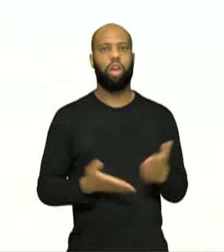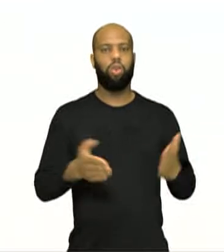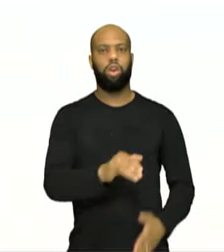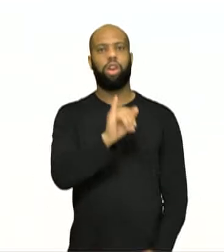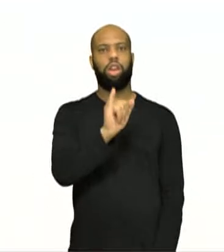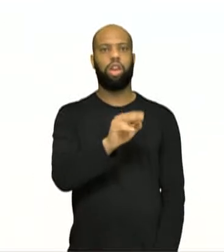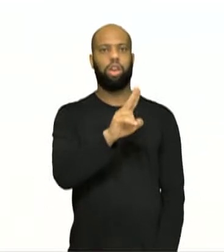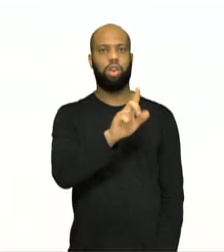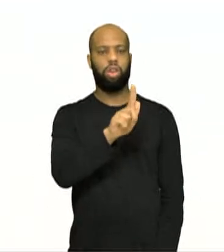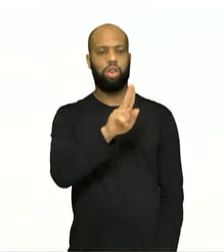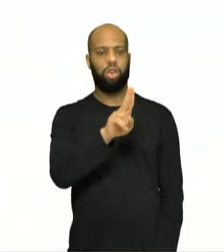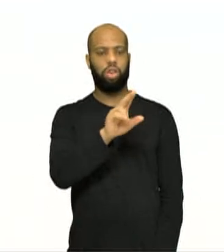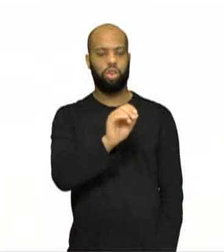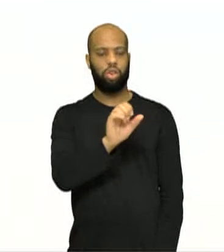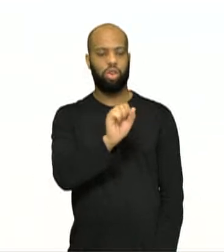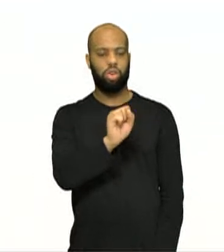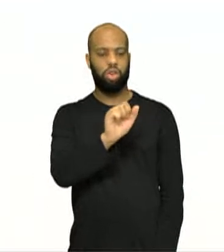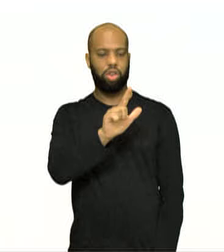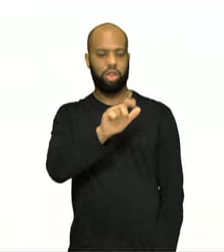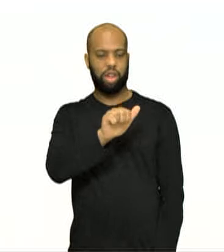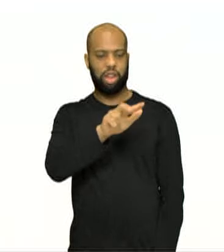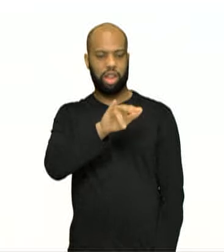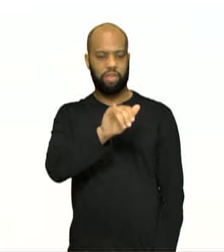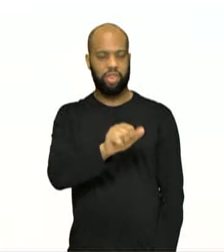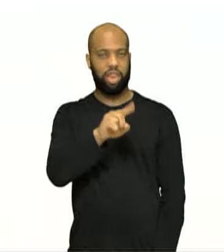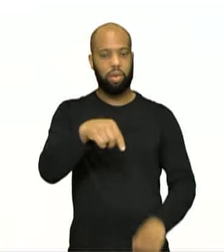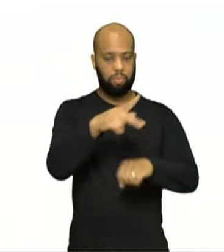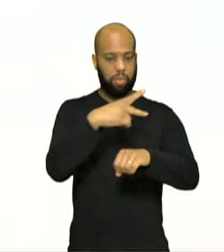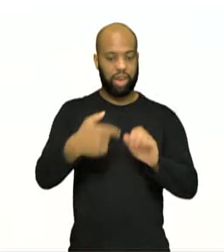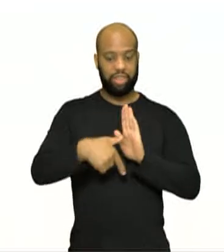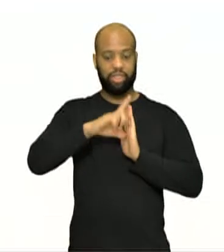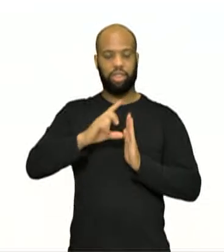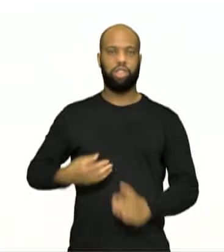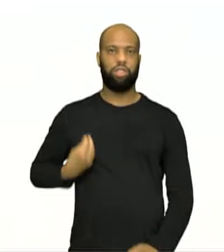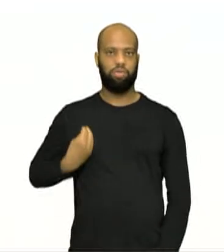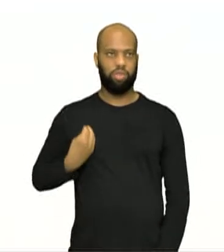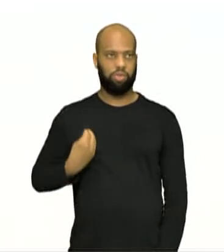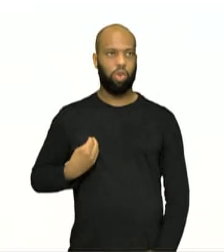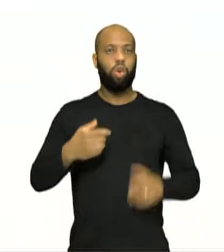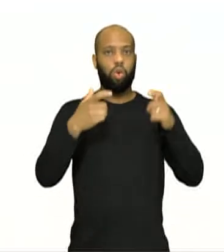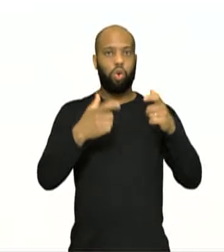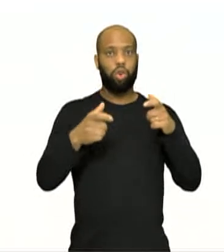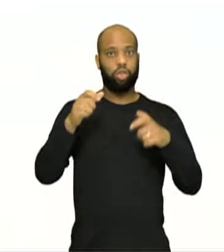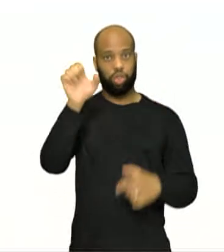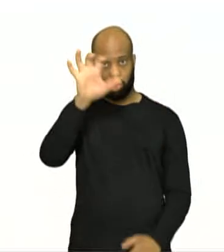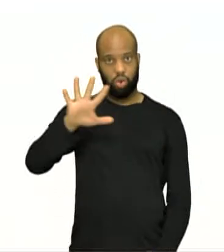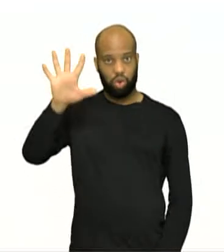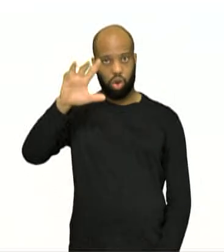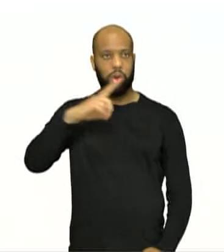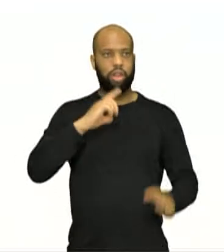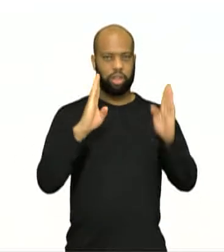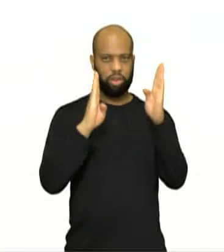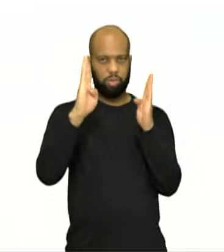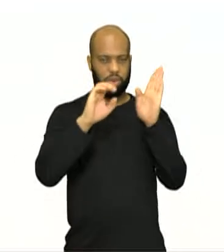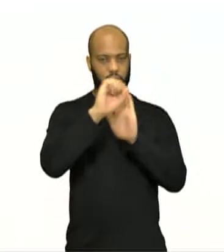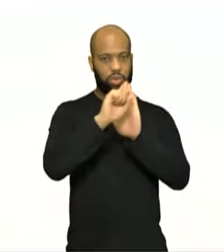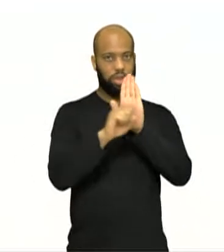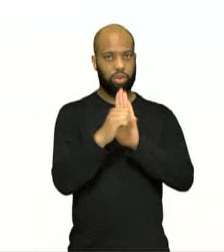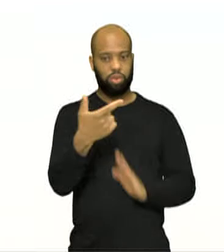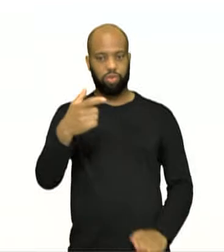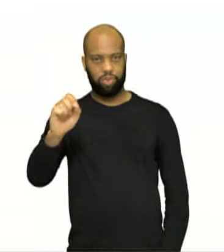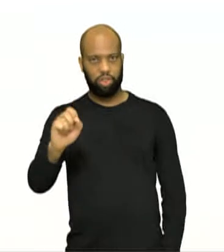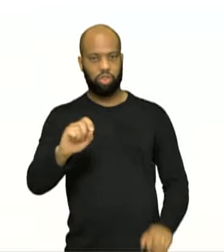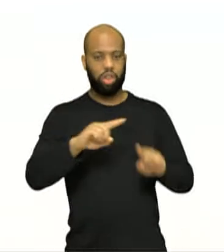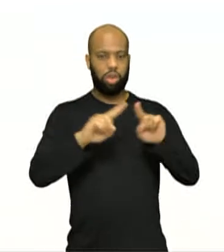A Iugoslávia foi um país que existiu na região dos Balcãs, na Europa, durante a maior parte do século XX.